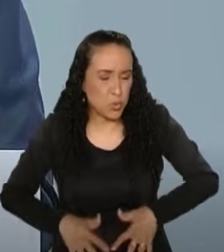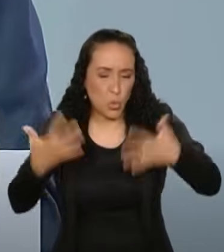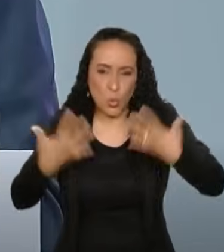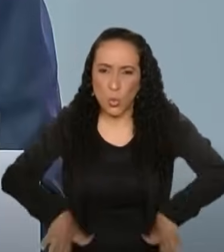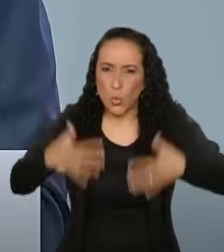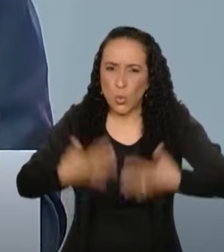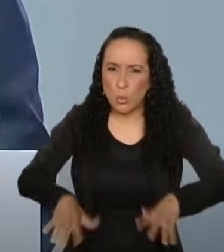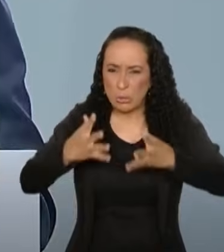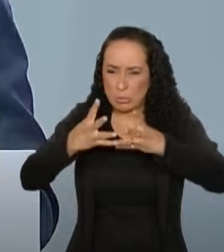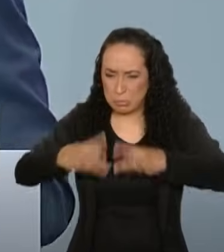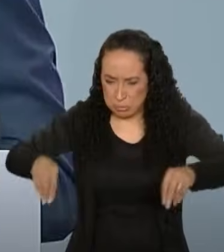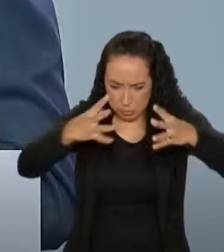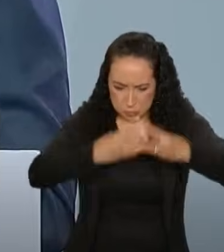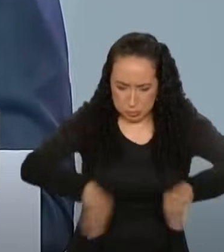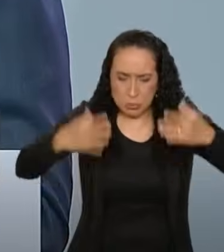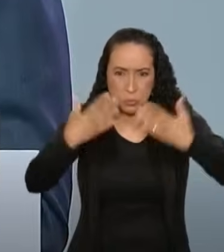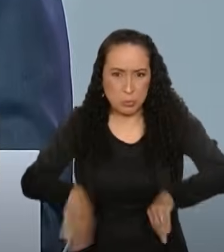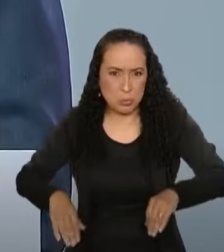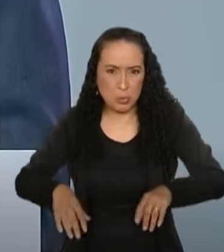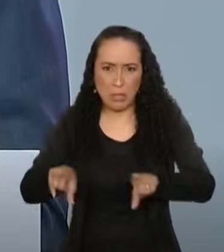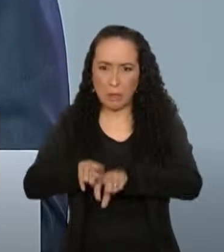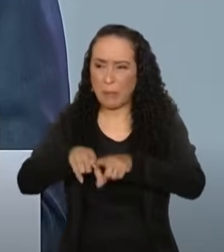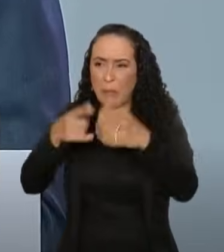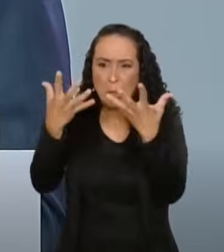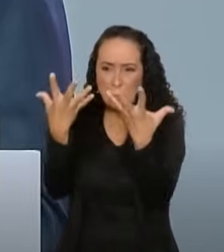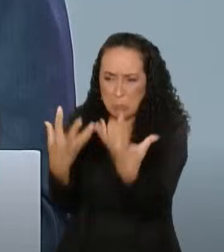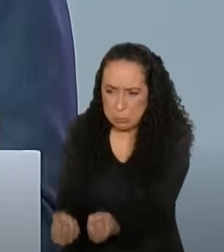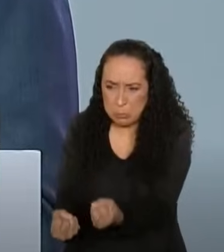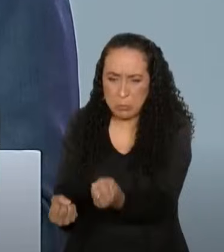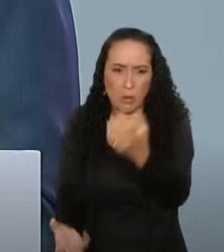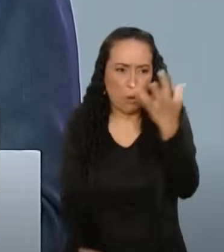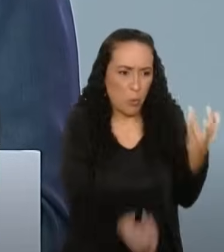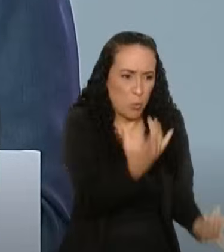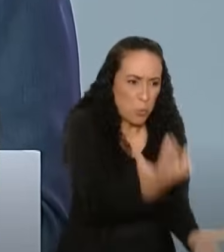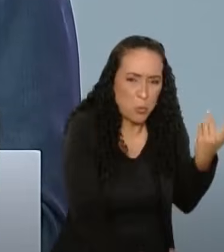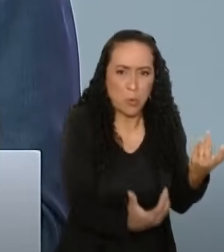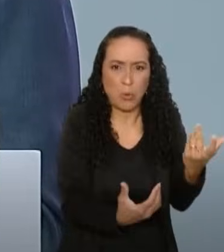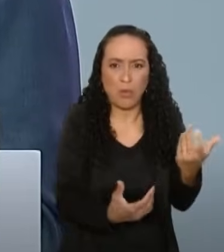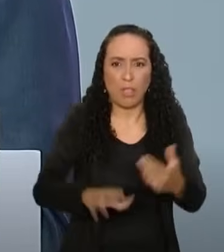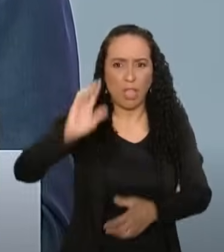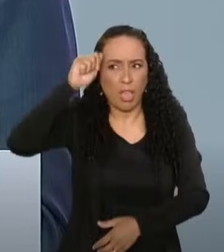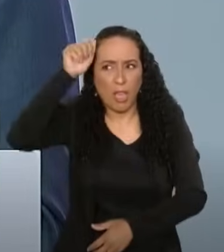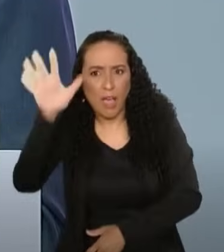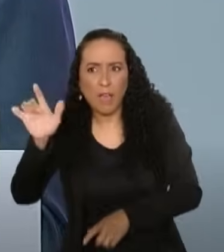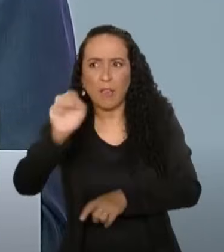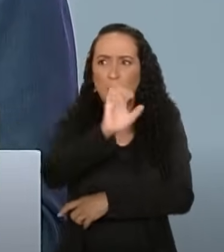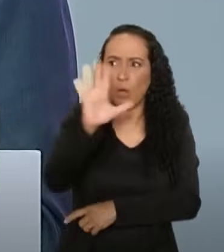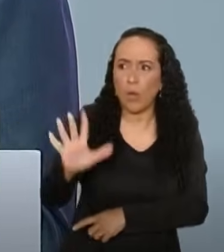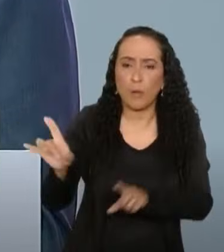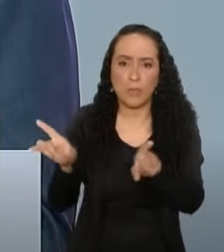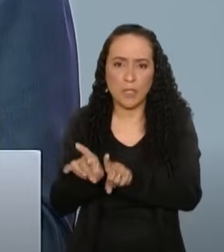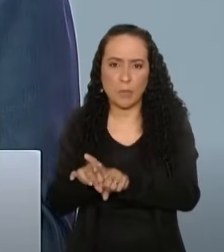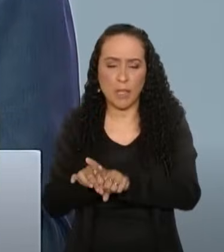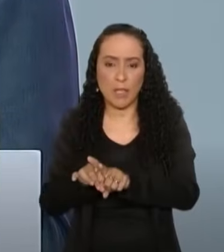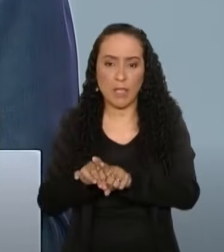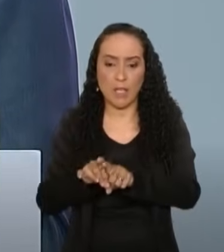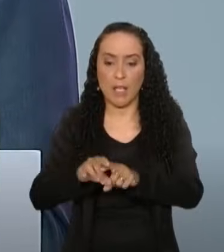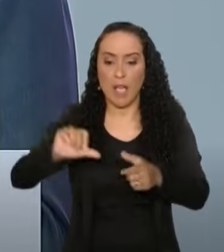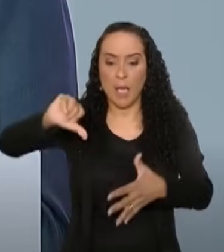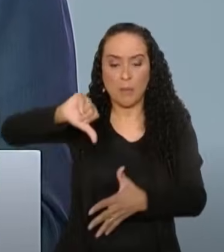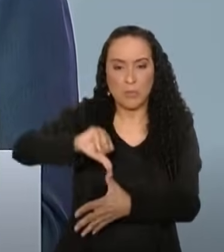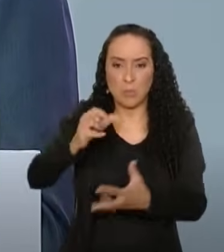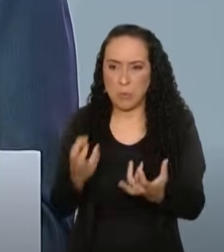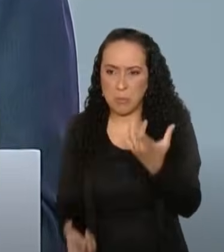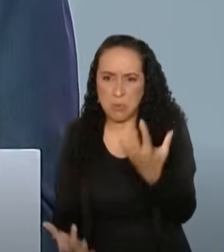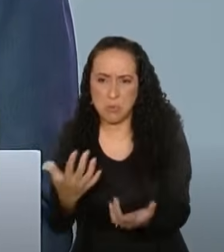de destruições. Das secas e incêndios na África e na Europa, as enchentes na América do Sul e no